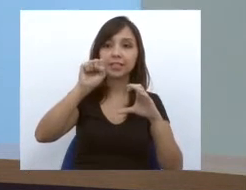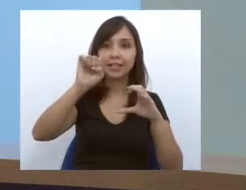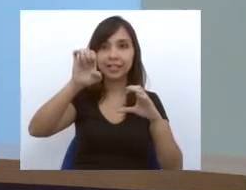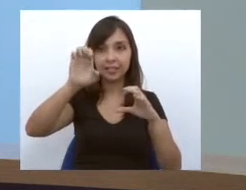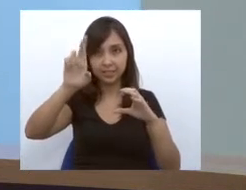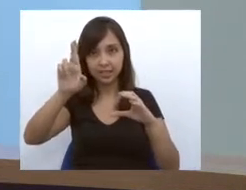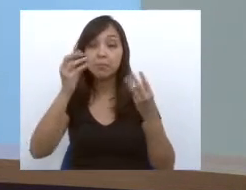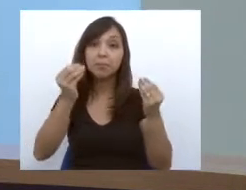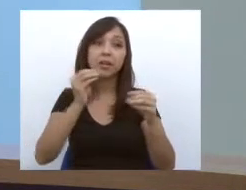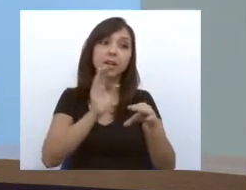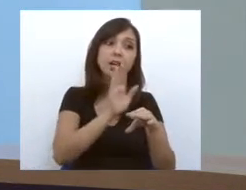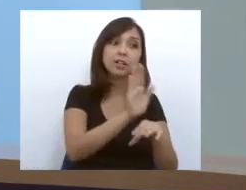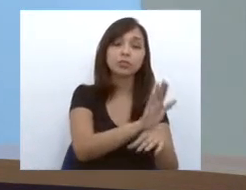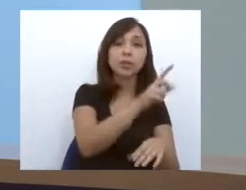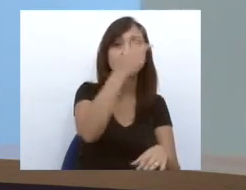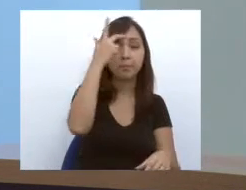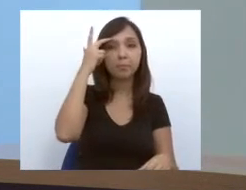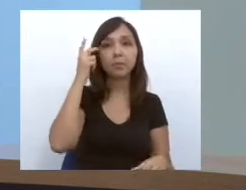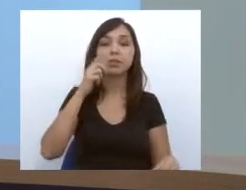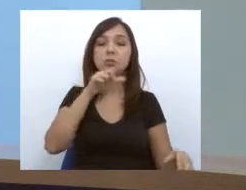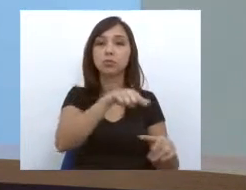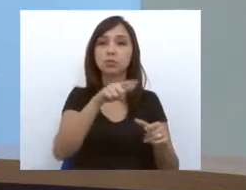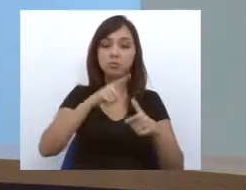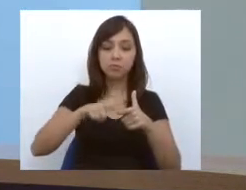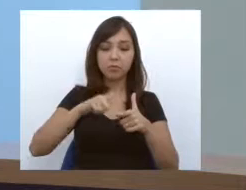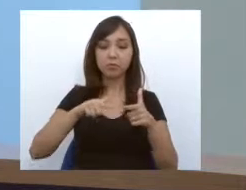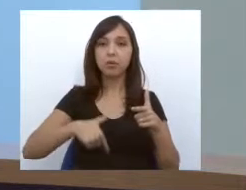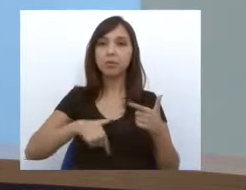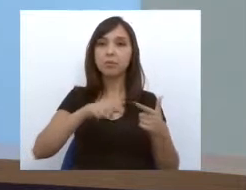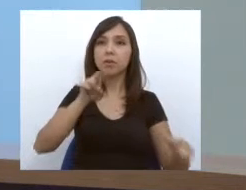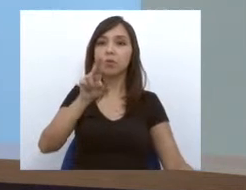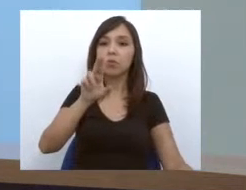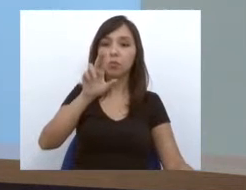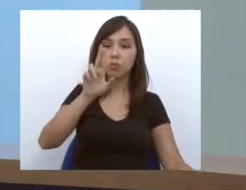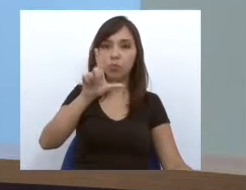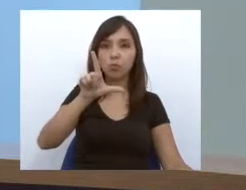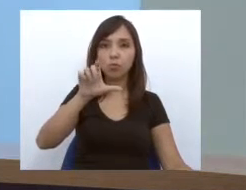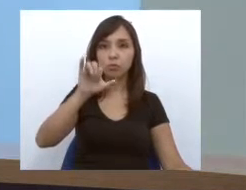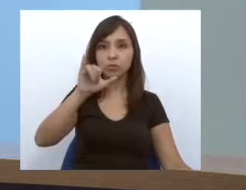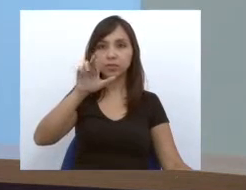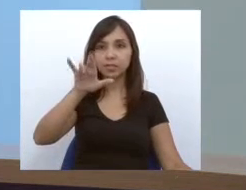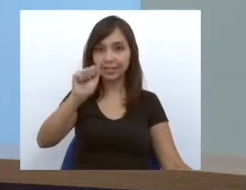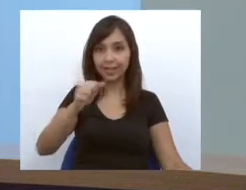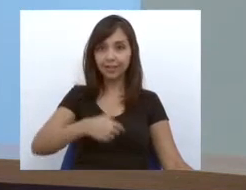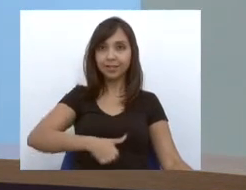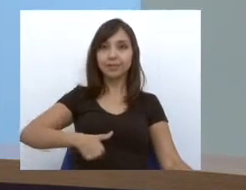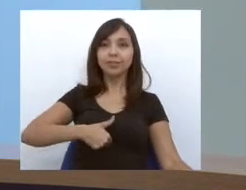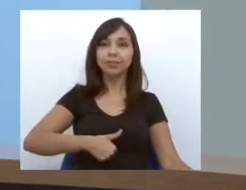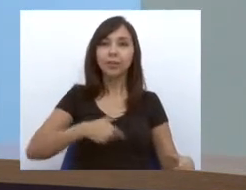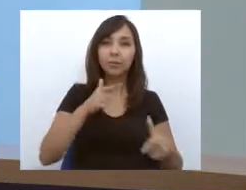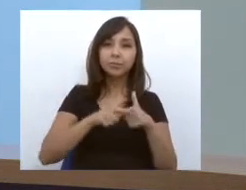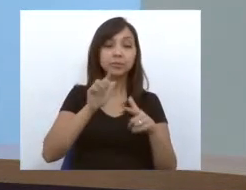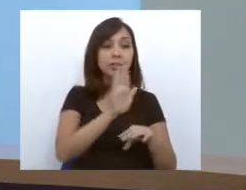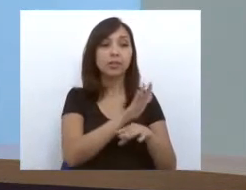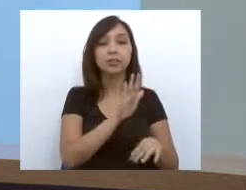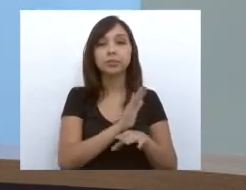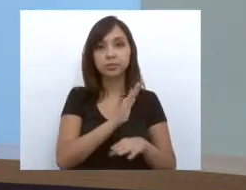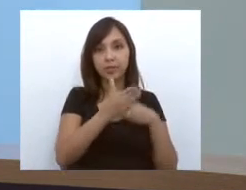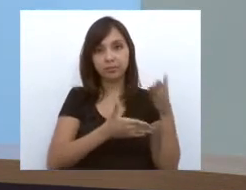pacientes com úlcera. E serve para cauterização, ajuda muito nesse tipo de